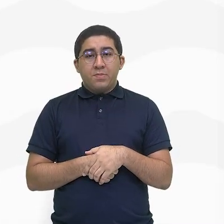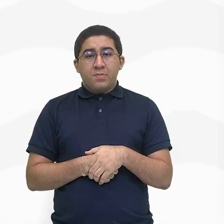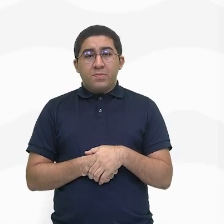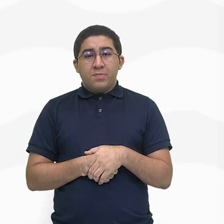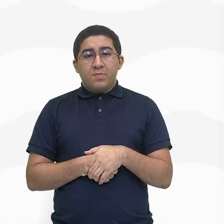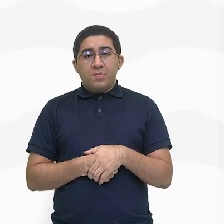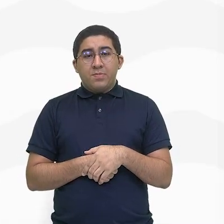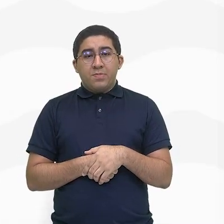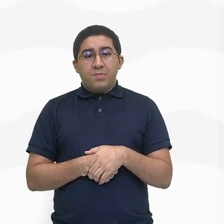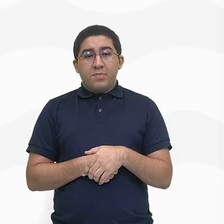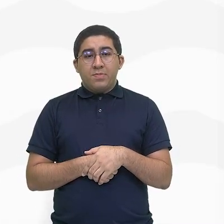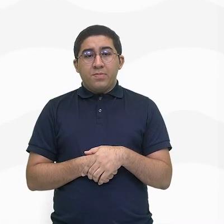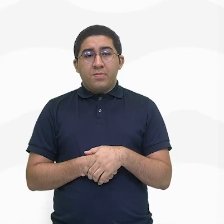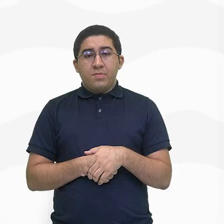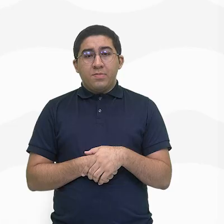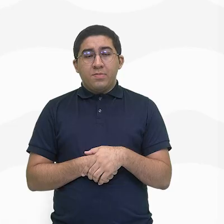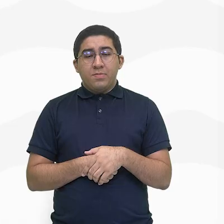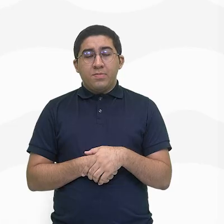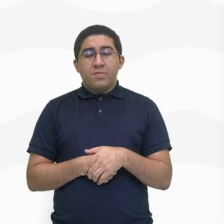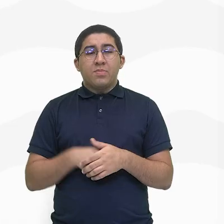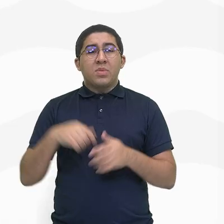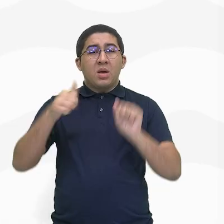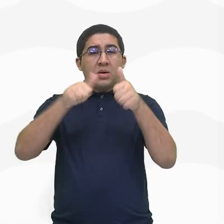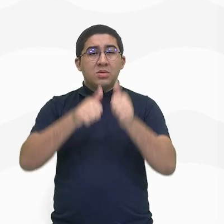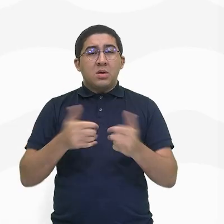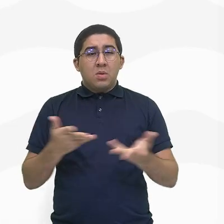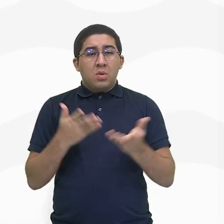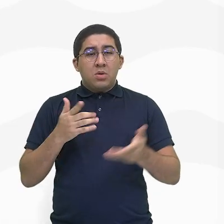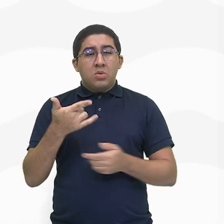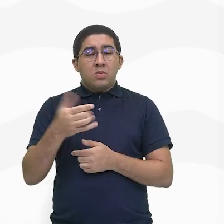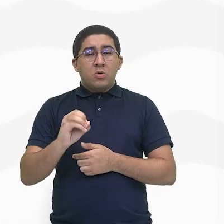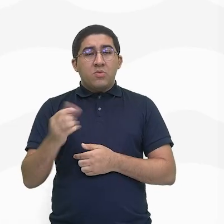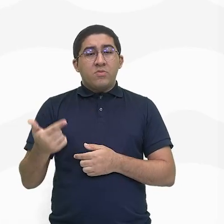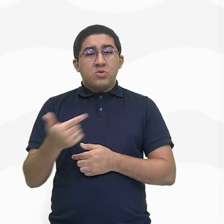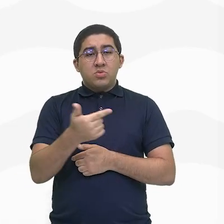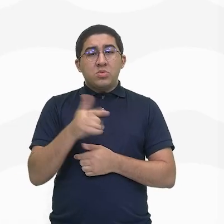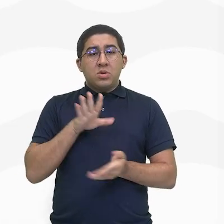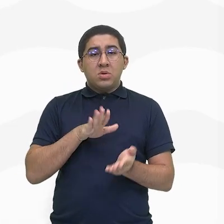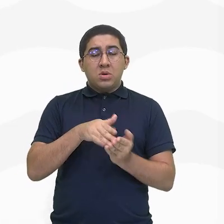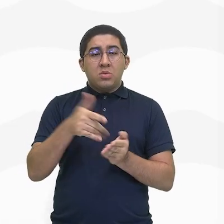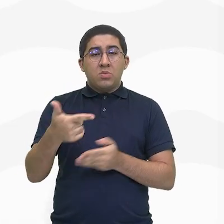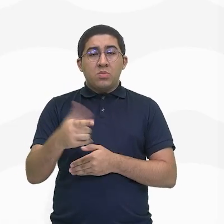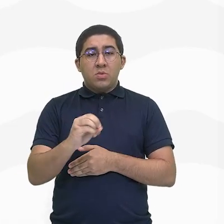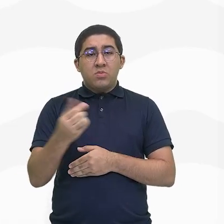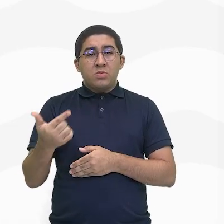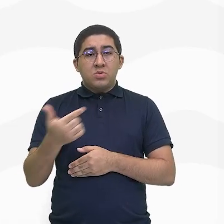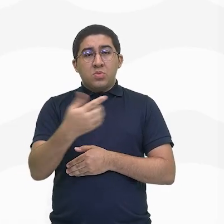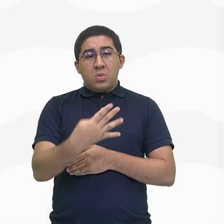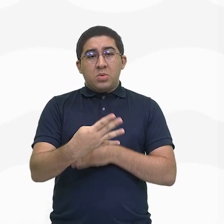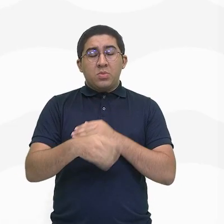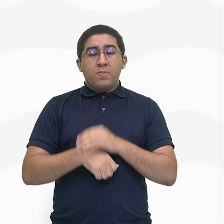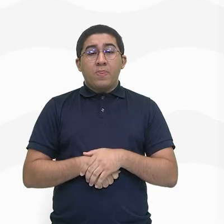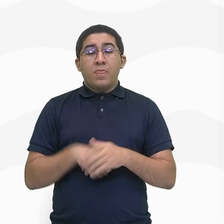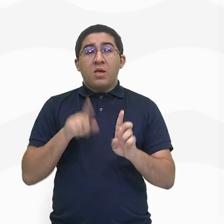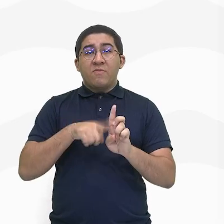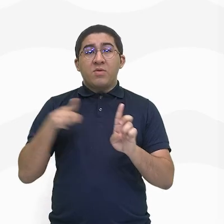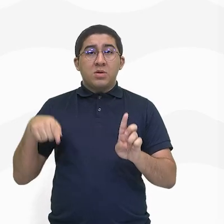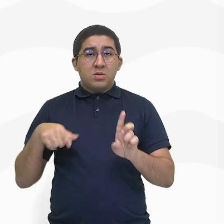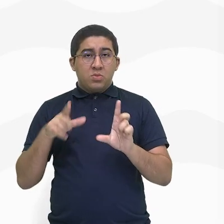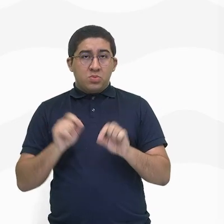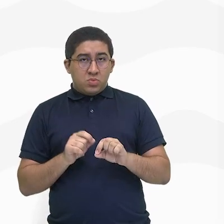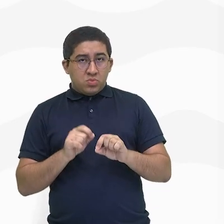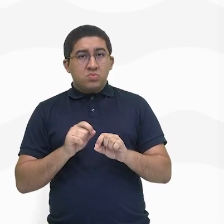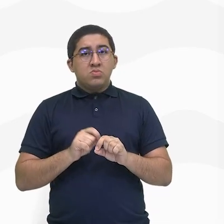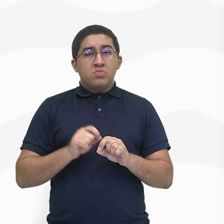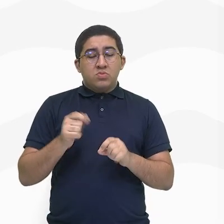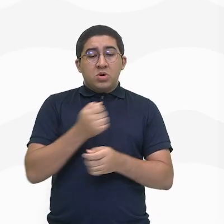agora analisar o período de 2022 a 2024. Então, a variação ali no